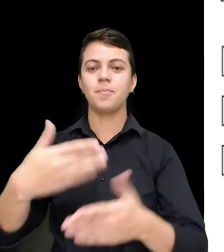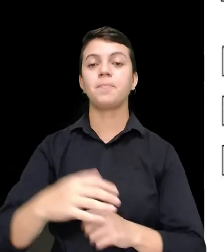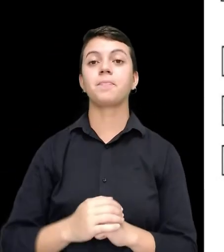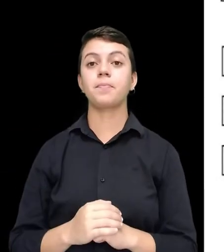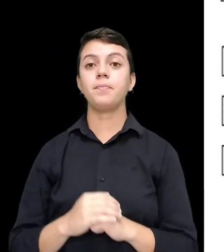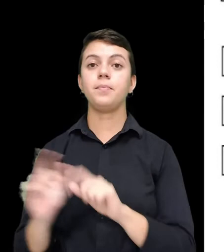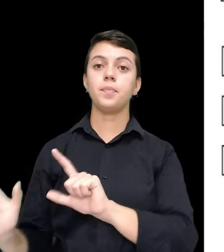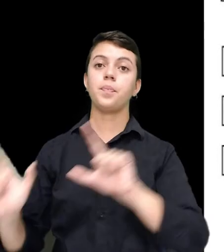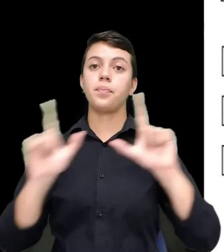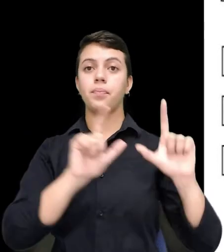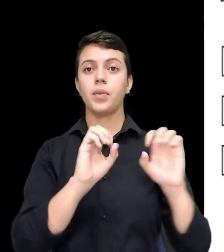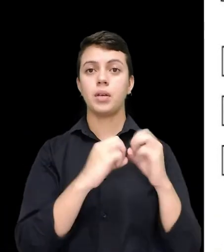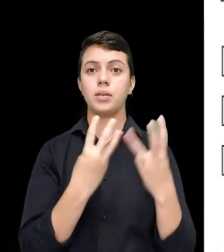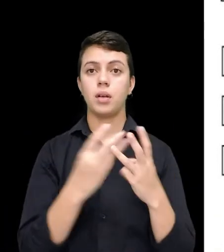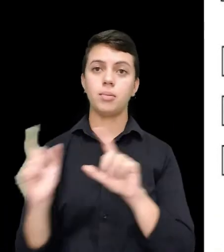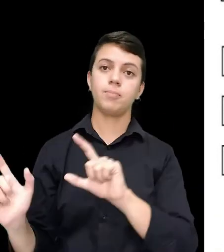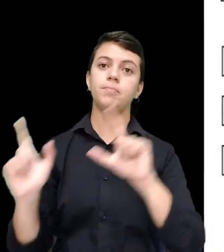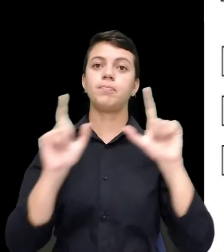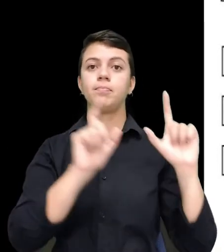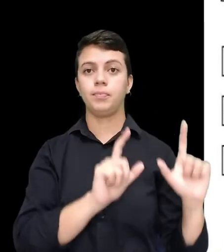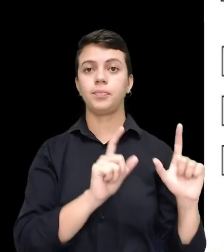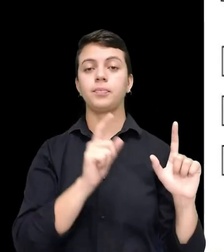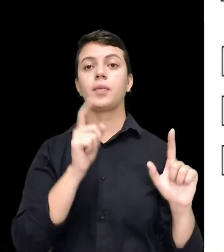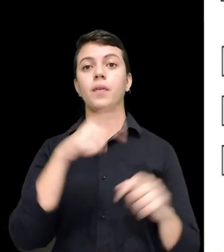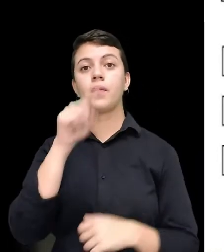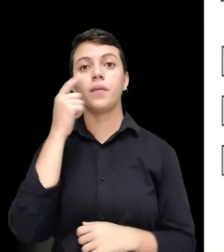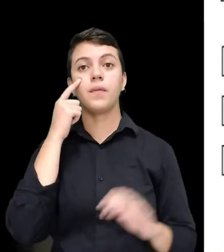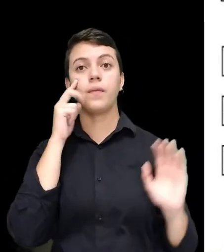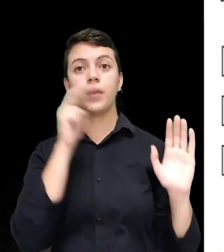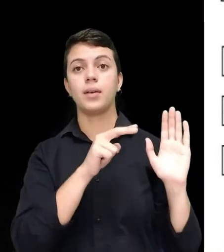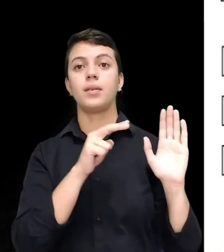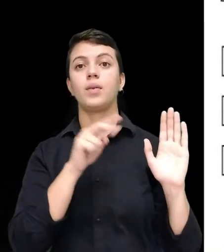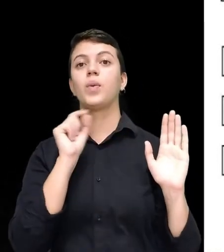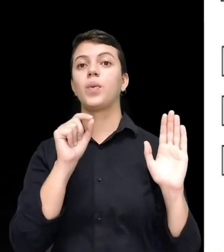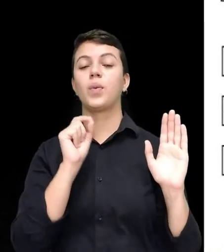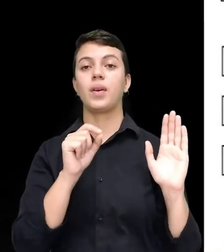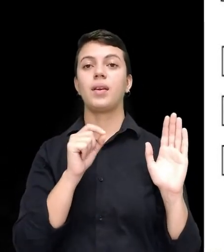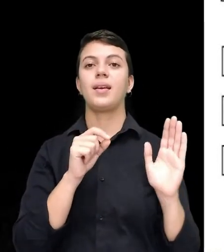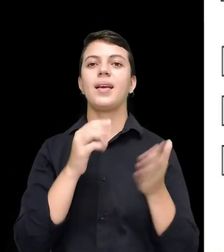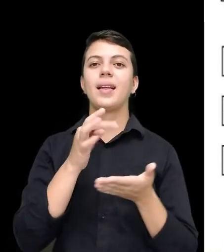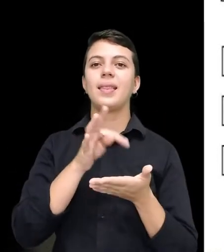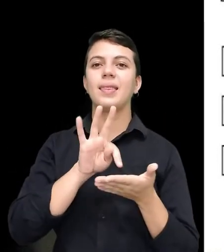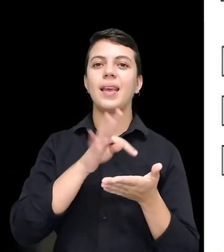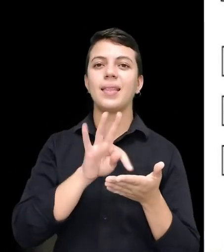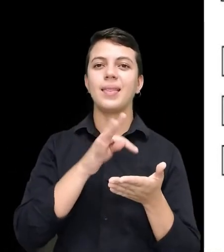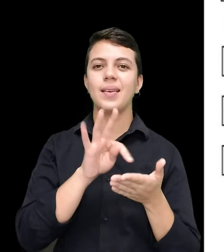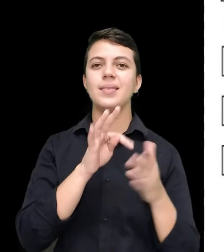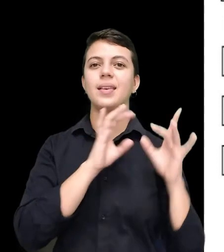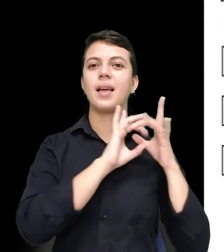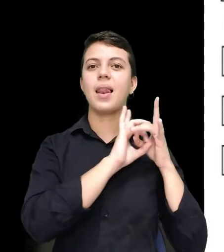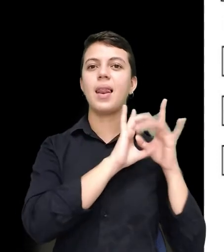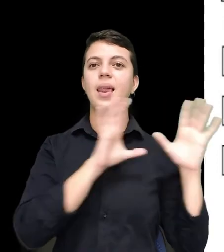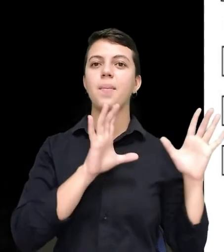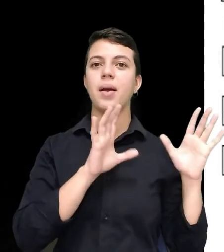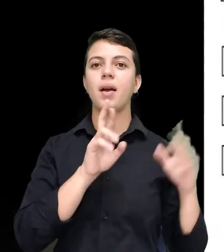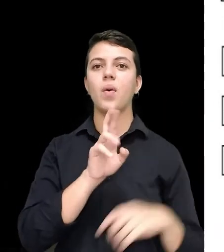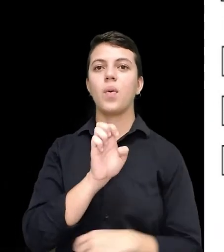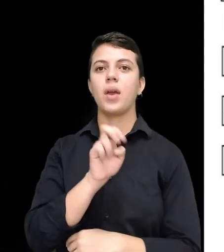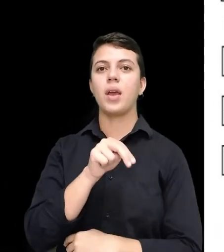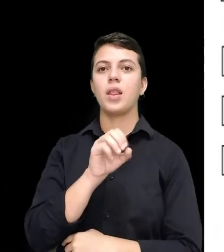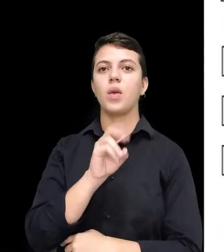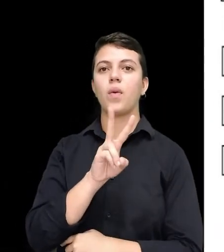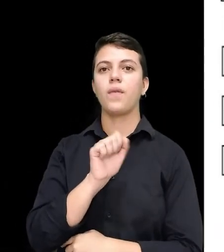No próximo slide, a gente já vê aí a tendência liberal renovada